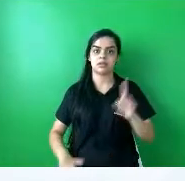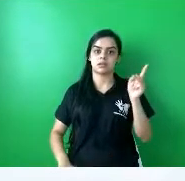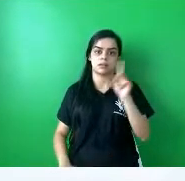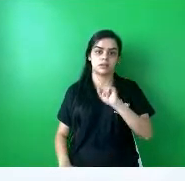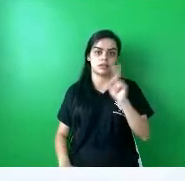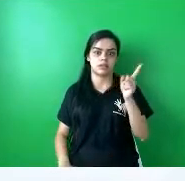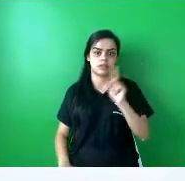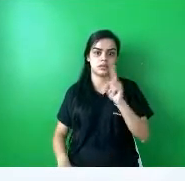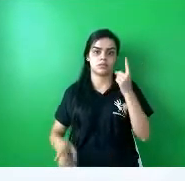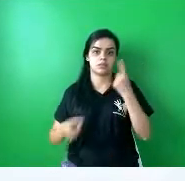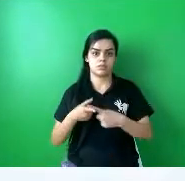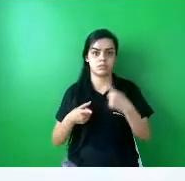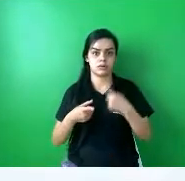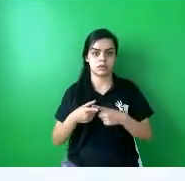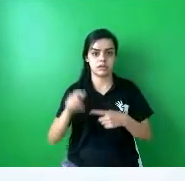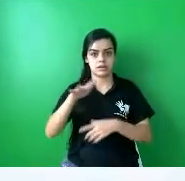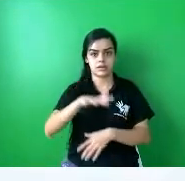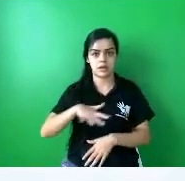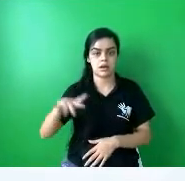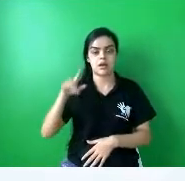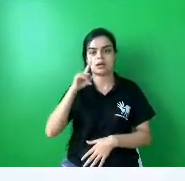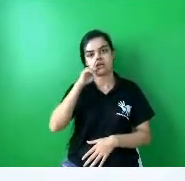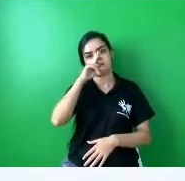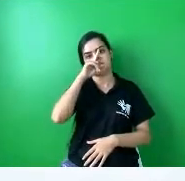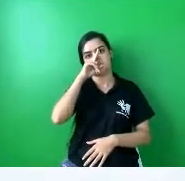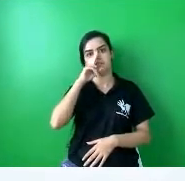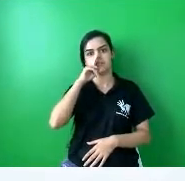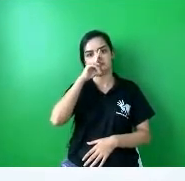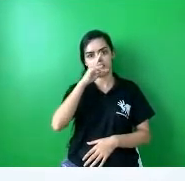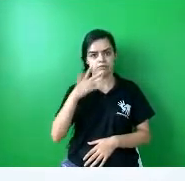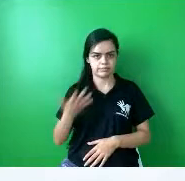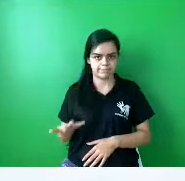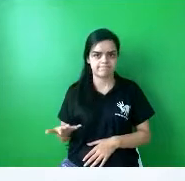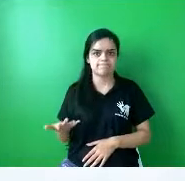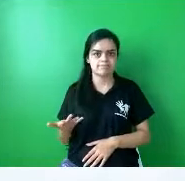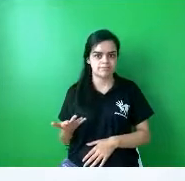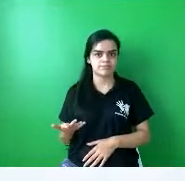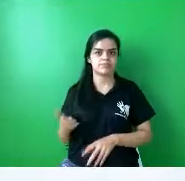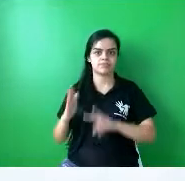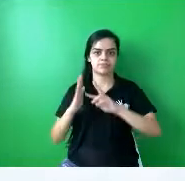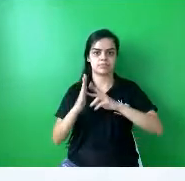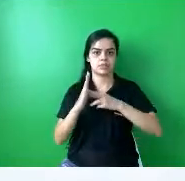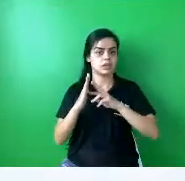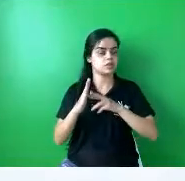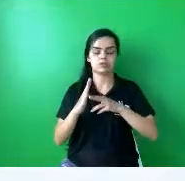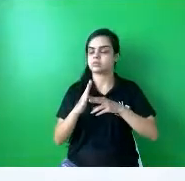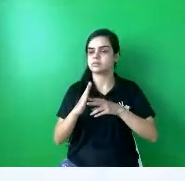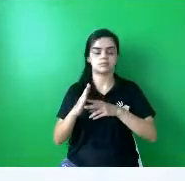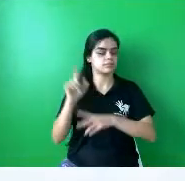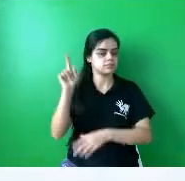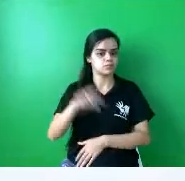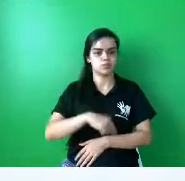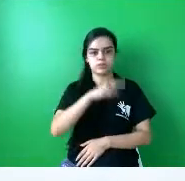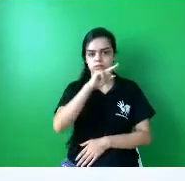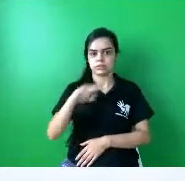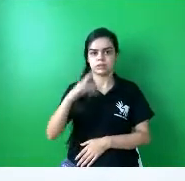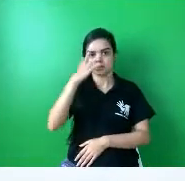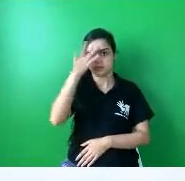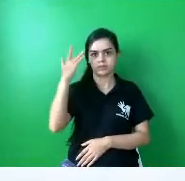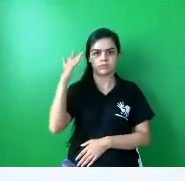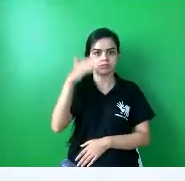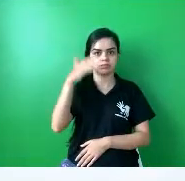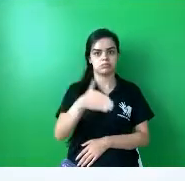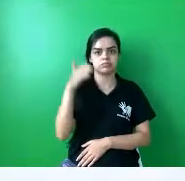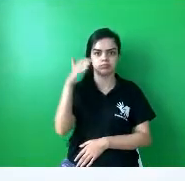está interpretado como área comum, né? E como é área comum, o sindicato tem que interditar, não pode deixar o trabalhador